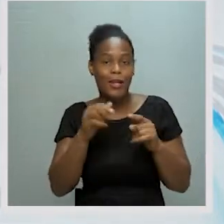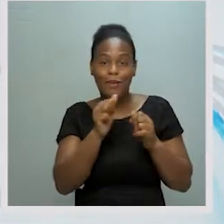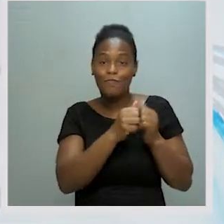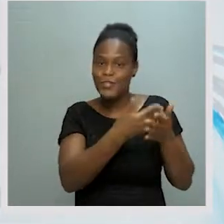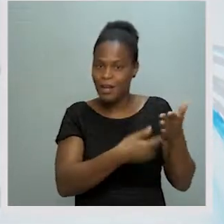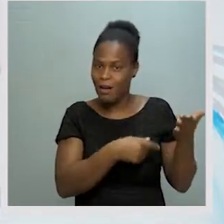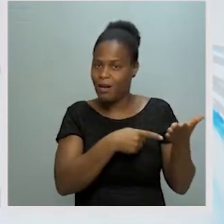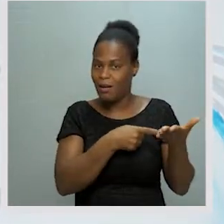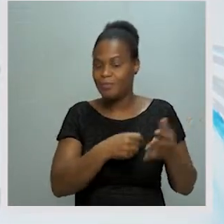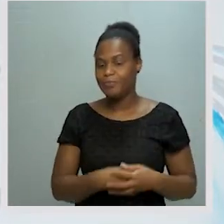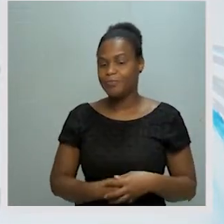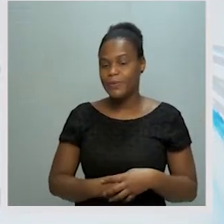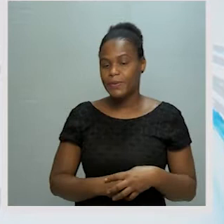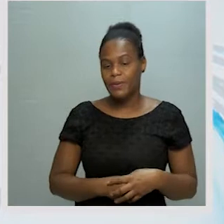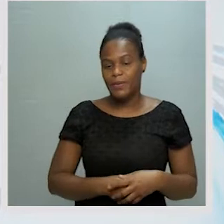fichas.